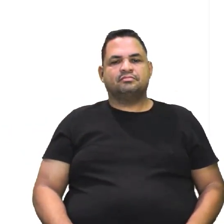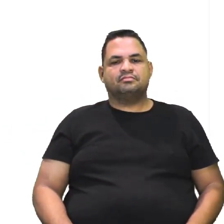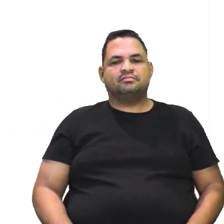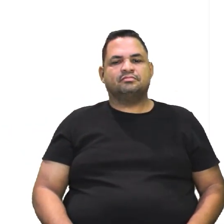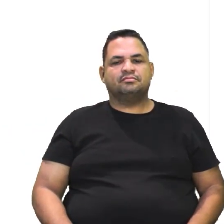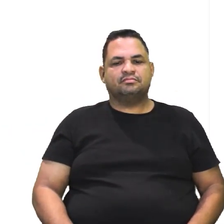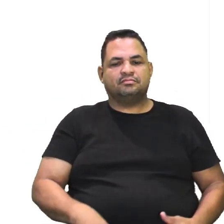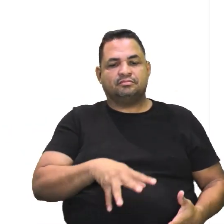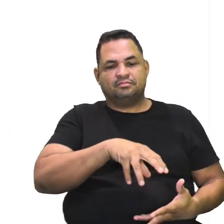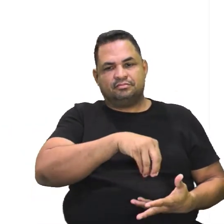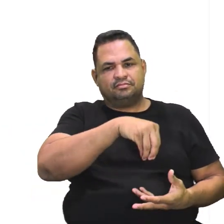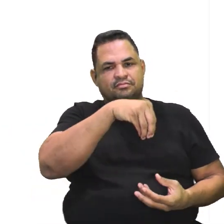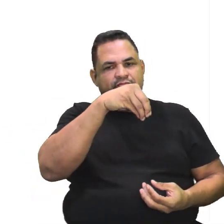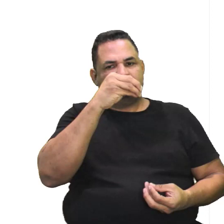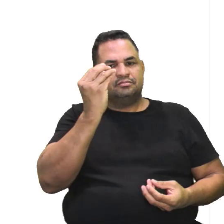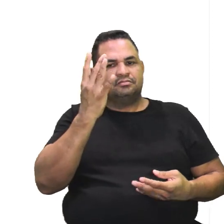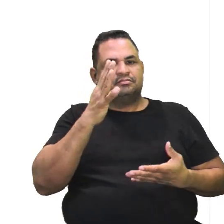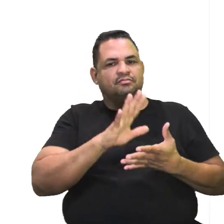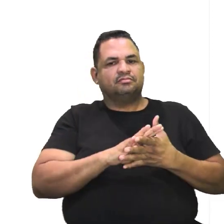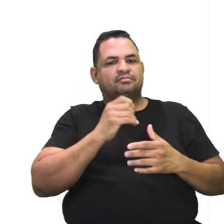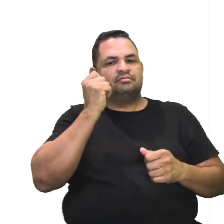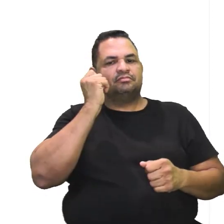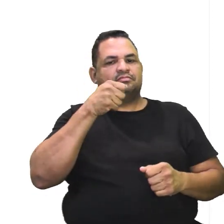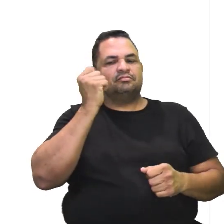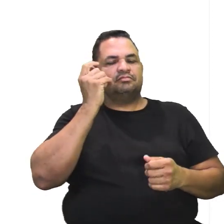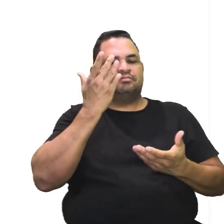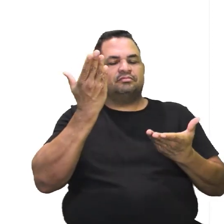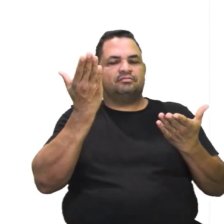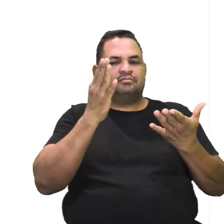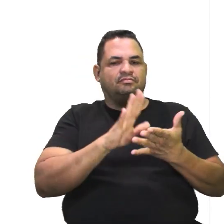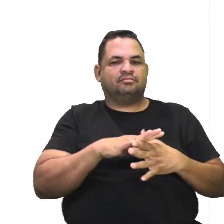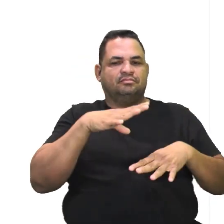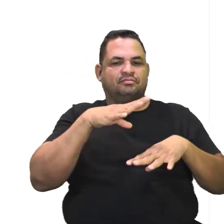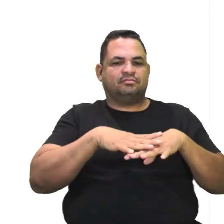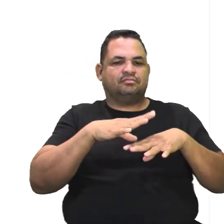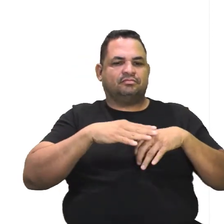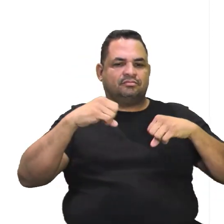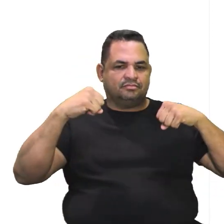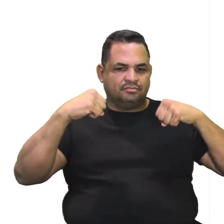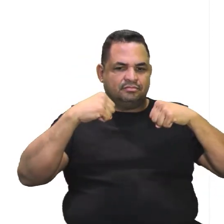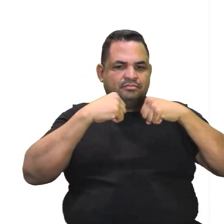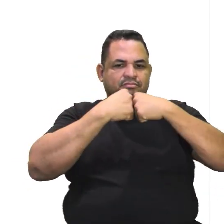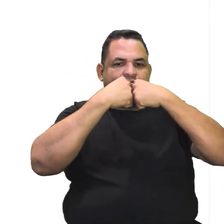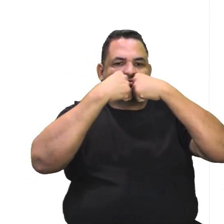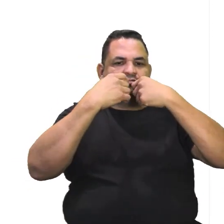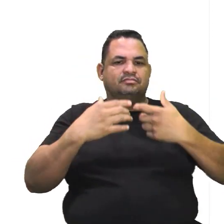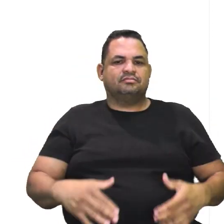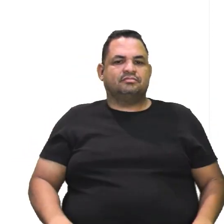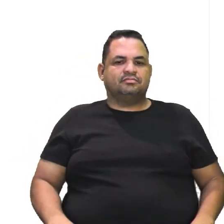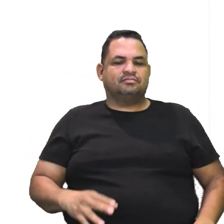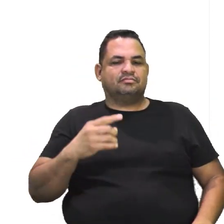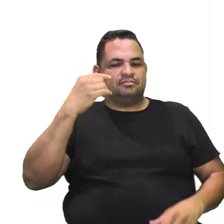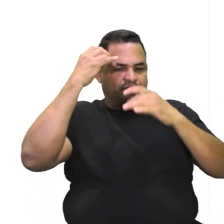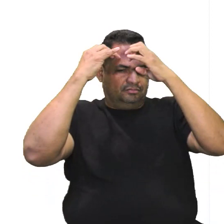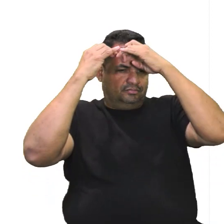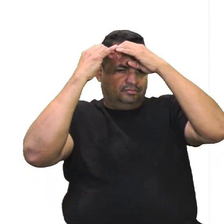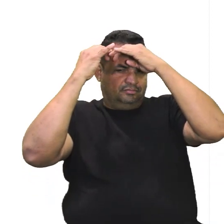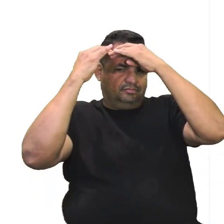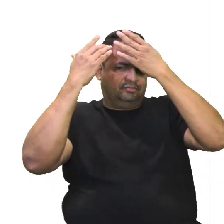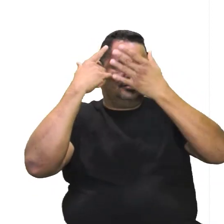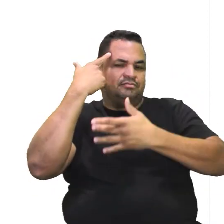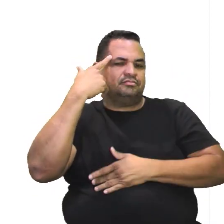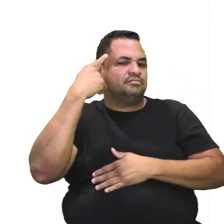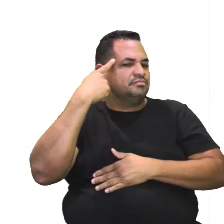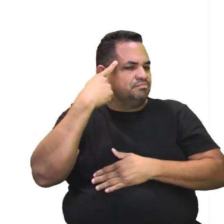lá. Saindo da cartola mágica, mais um matemático ativar, né? Vamos ativar seus neurônios, o